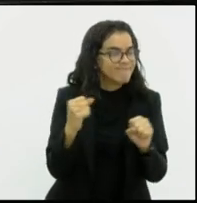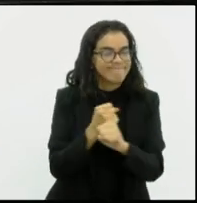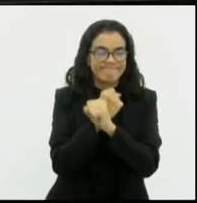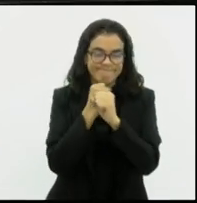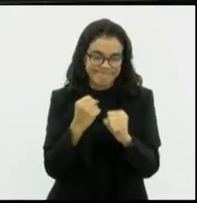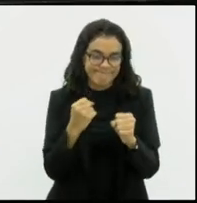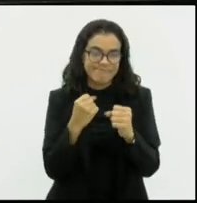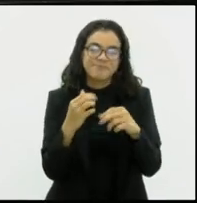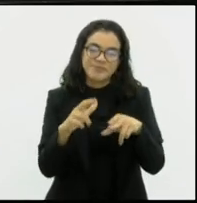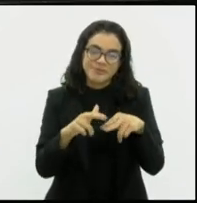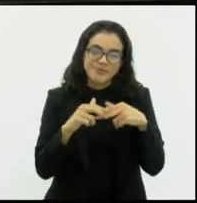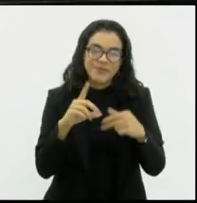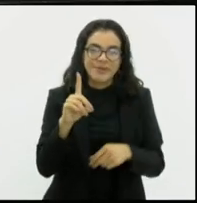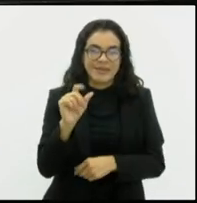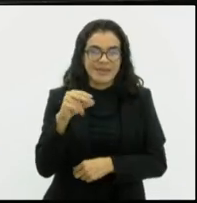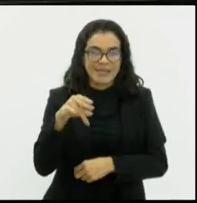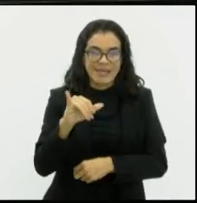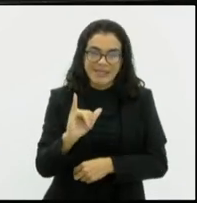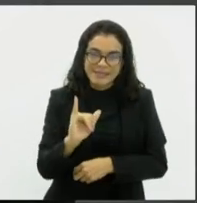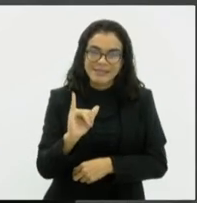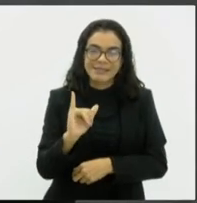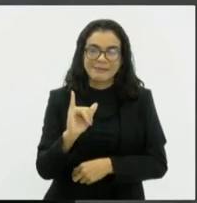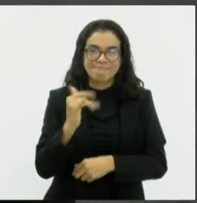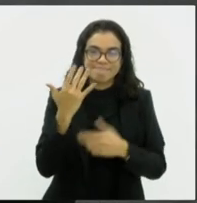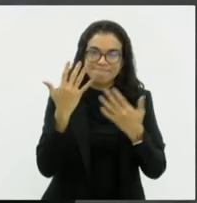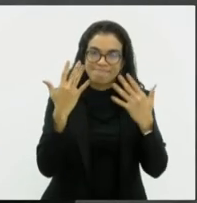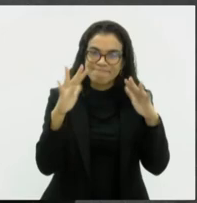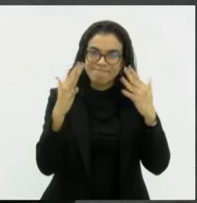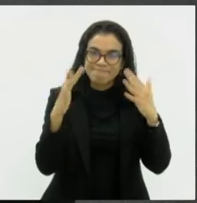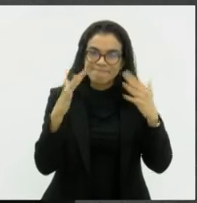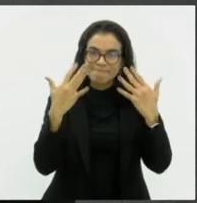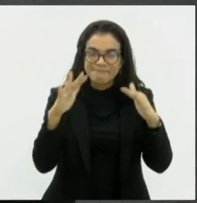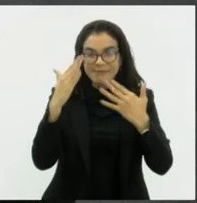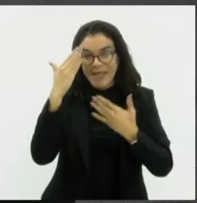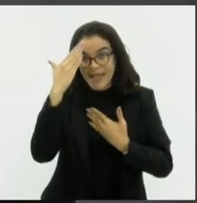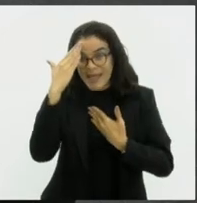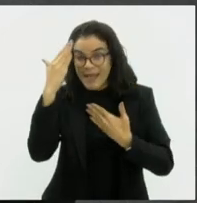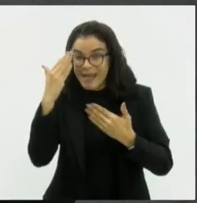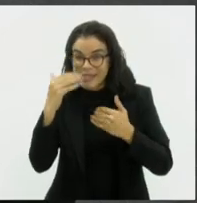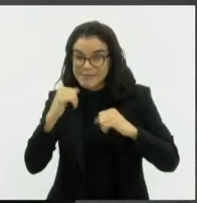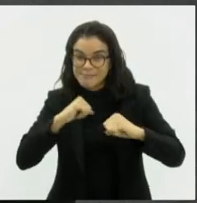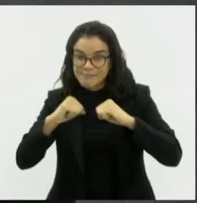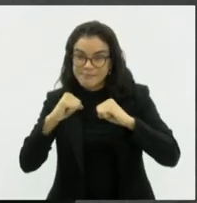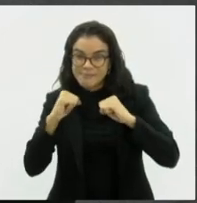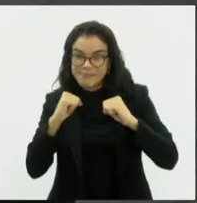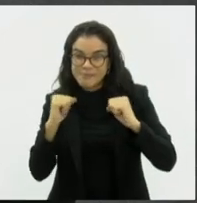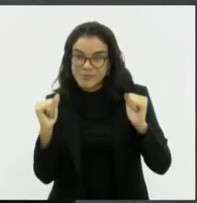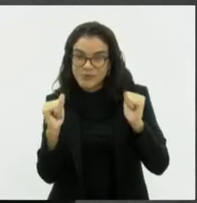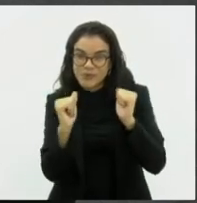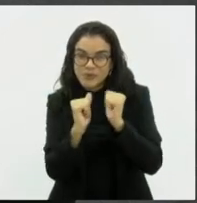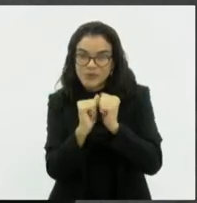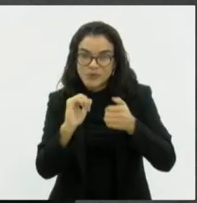Dani, quero lhe parabenizar por tudo, lhe agradecer por guerrear ao meu lado.